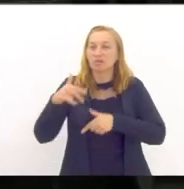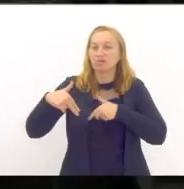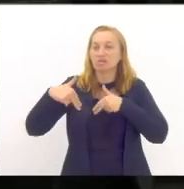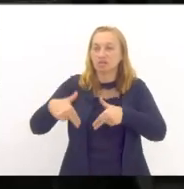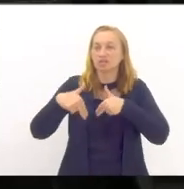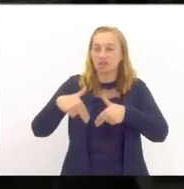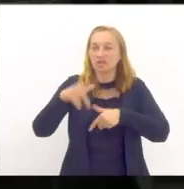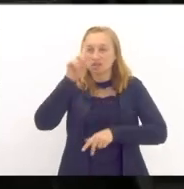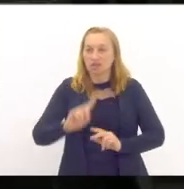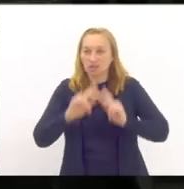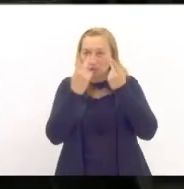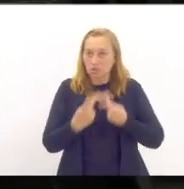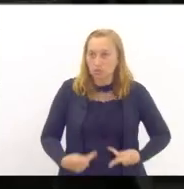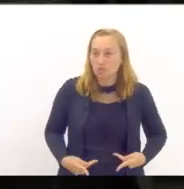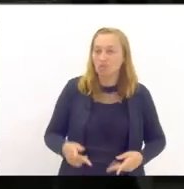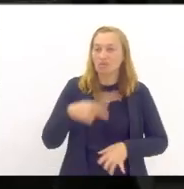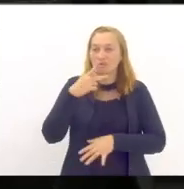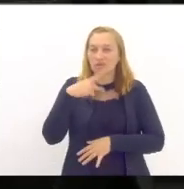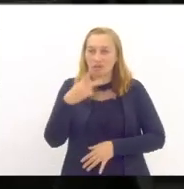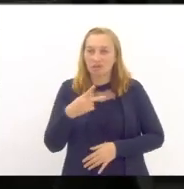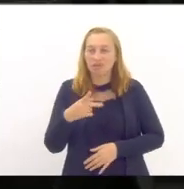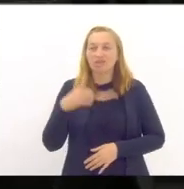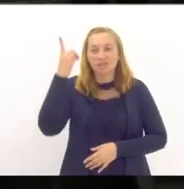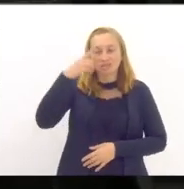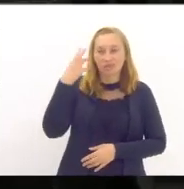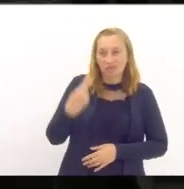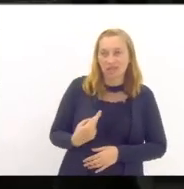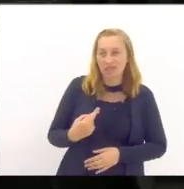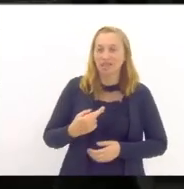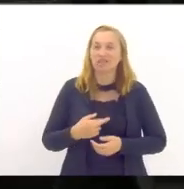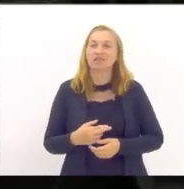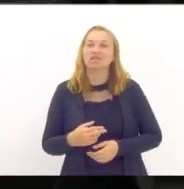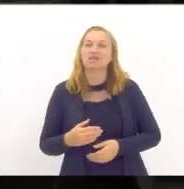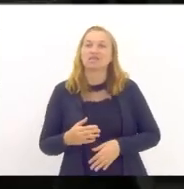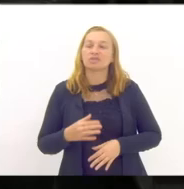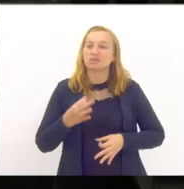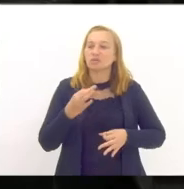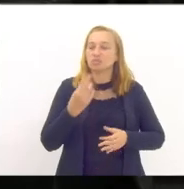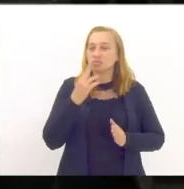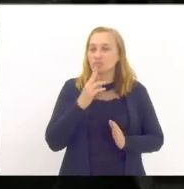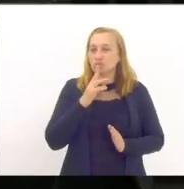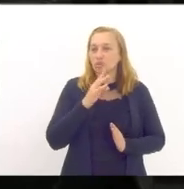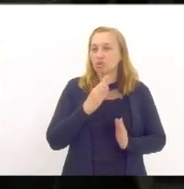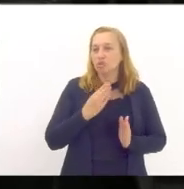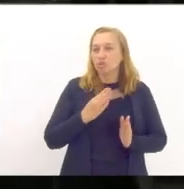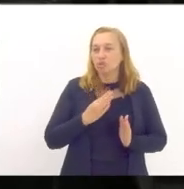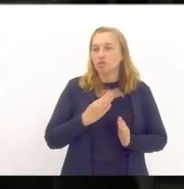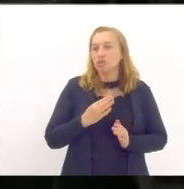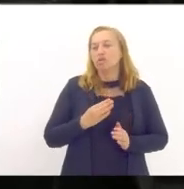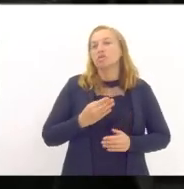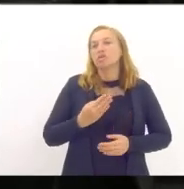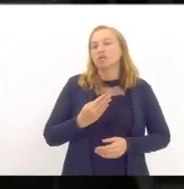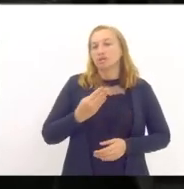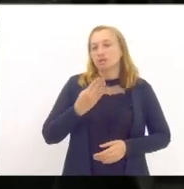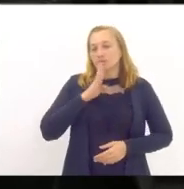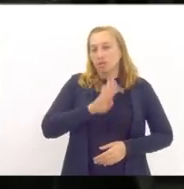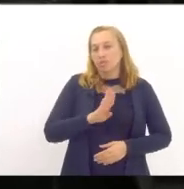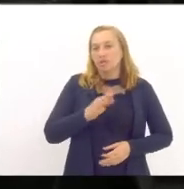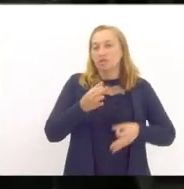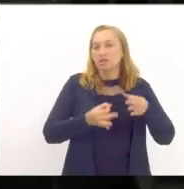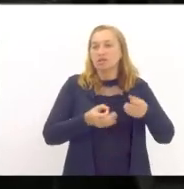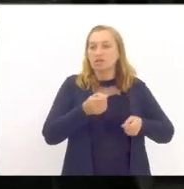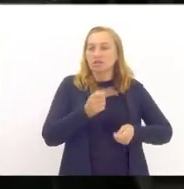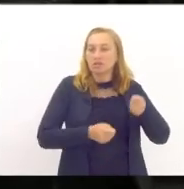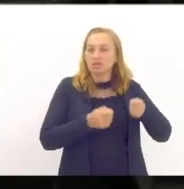direitos humanos. Como disse a deputada Renata Souza, um dos nossos juramentos como jornalista é sempre defender os